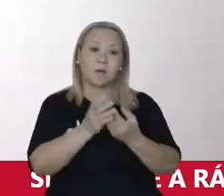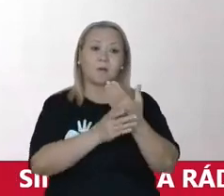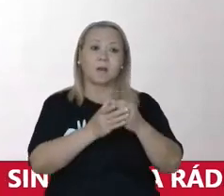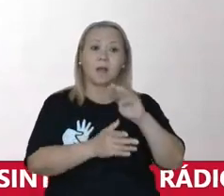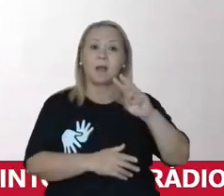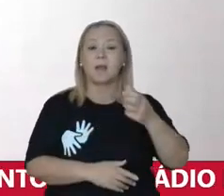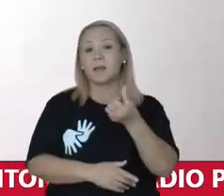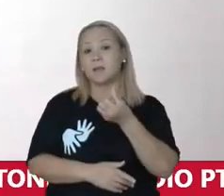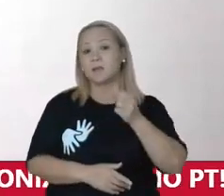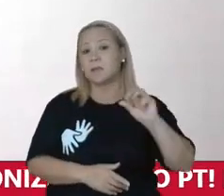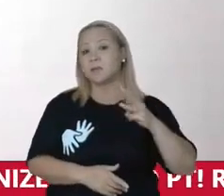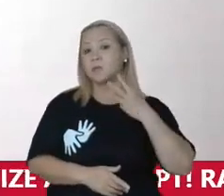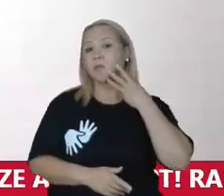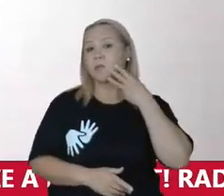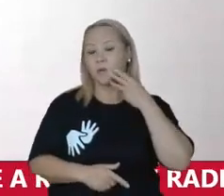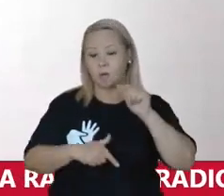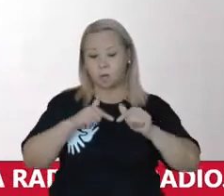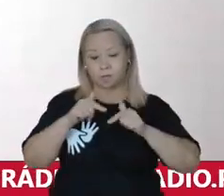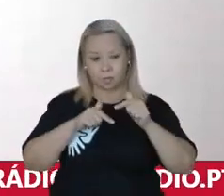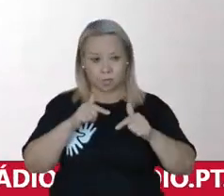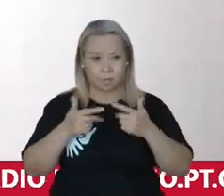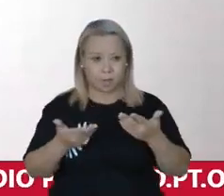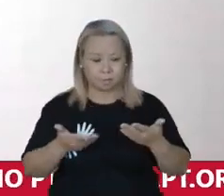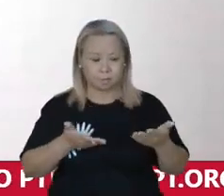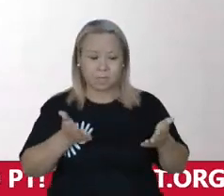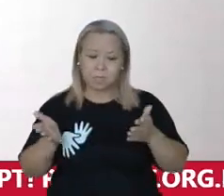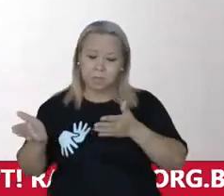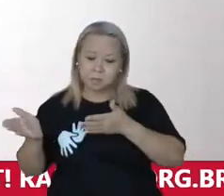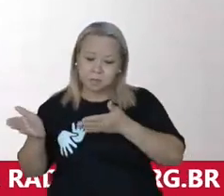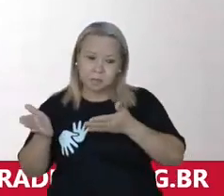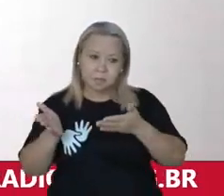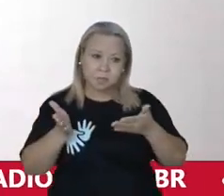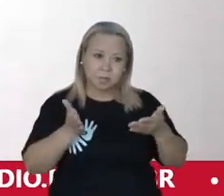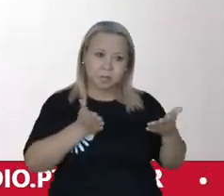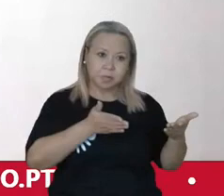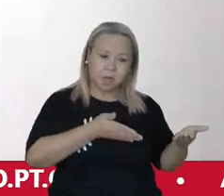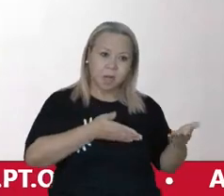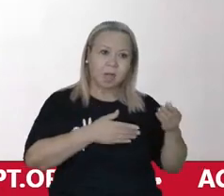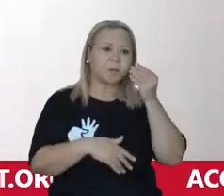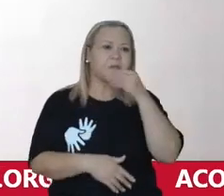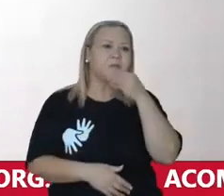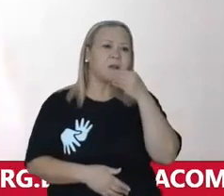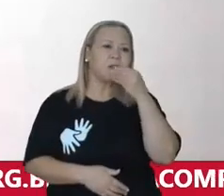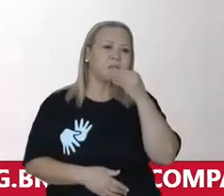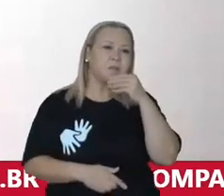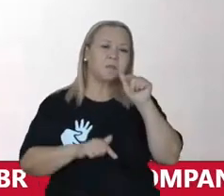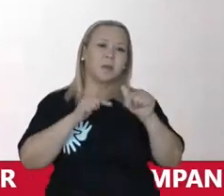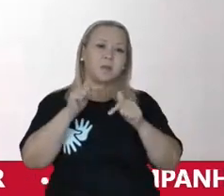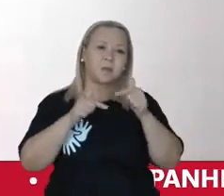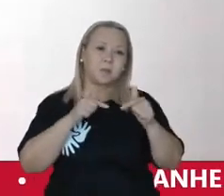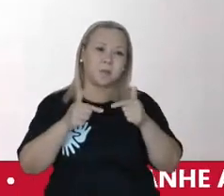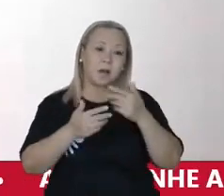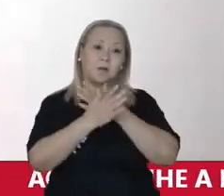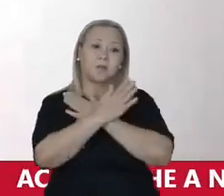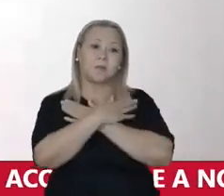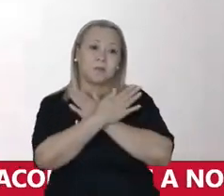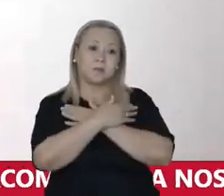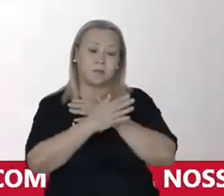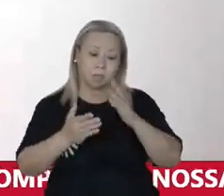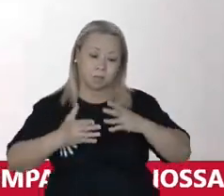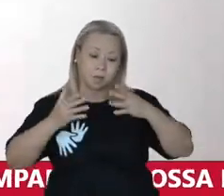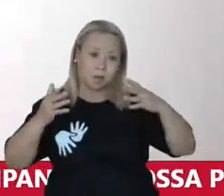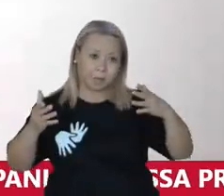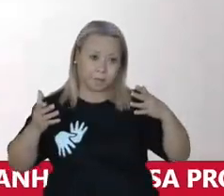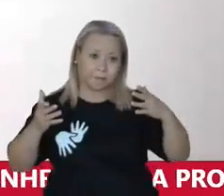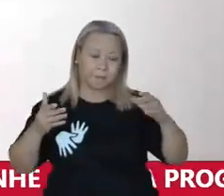de empregos. E de lá para cá, a gente só vê essa precarização aumentar, né, o desemprego aumentar.